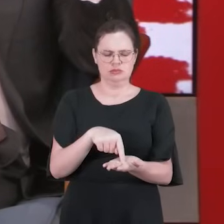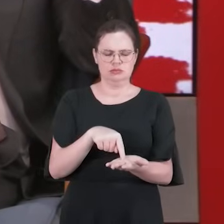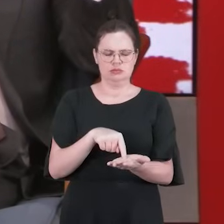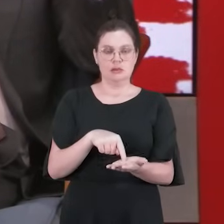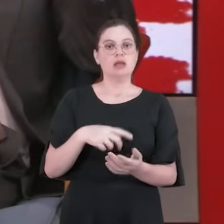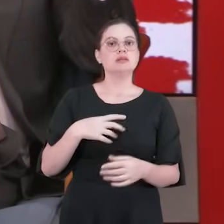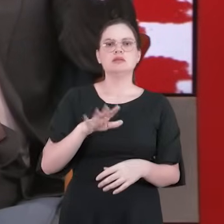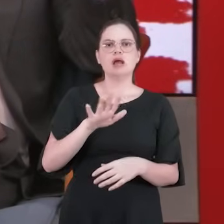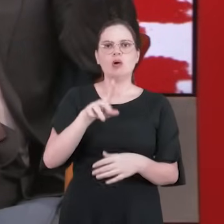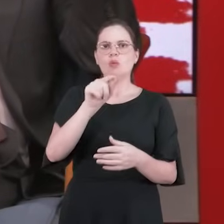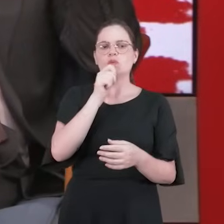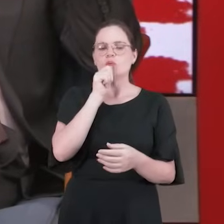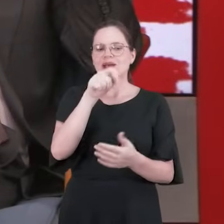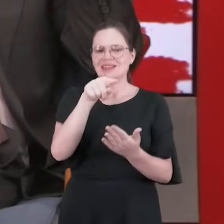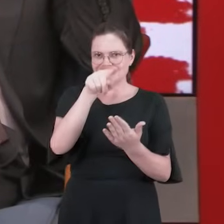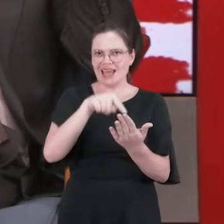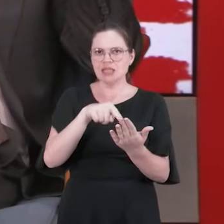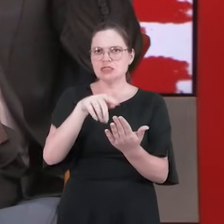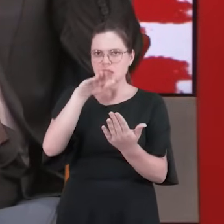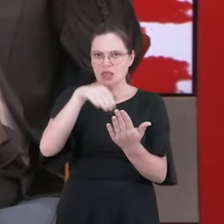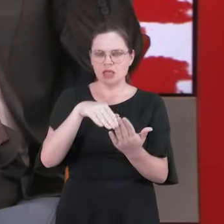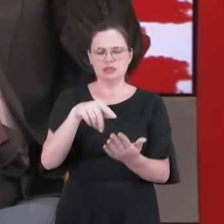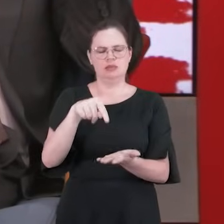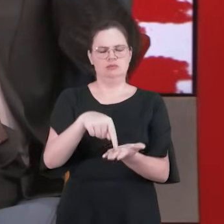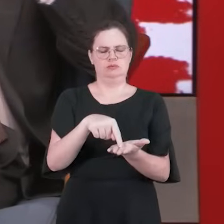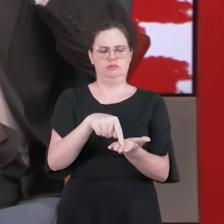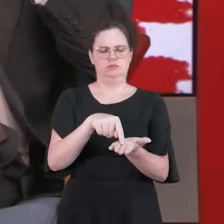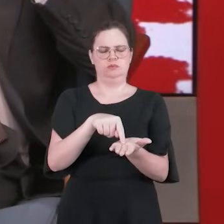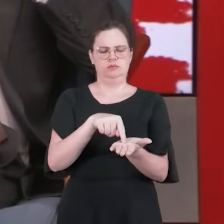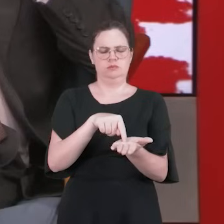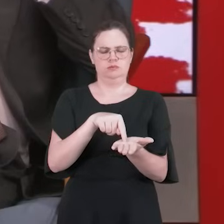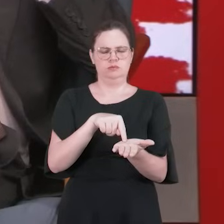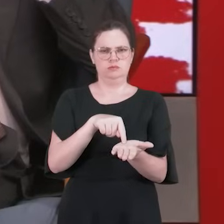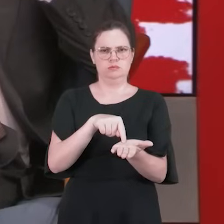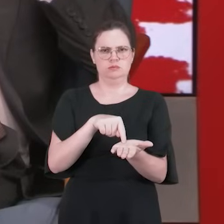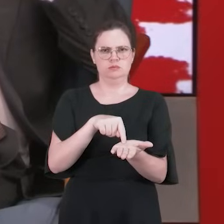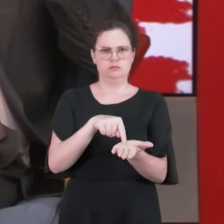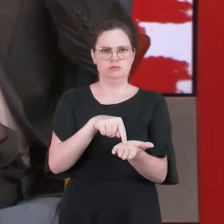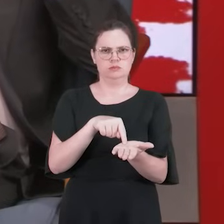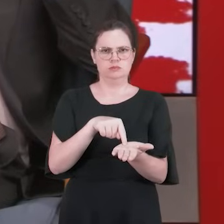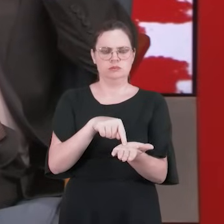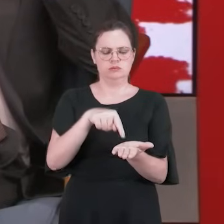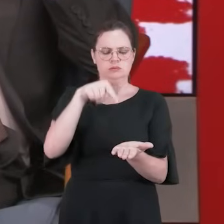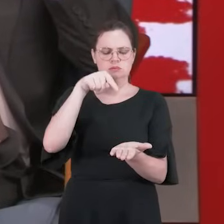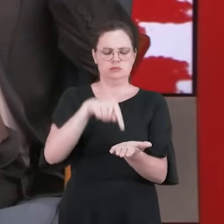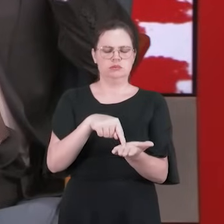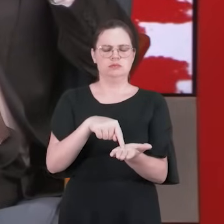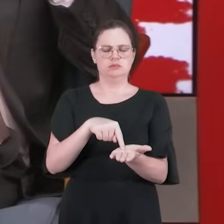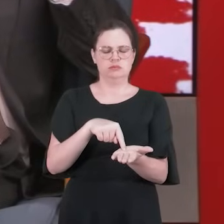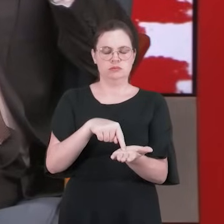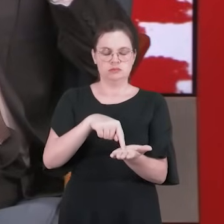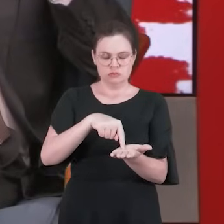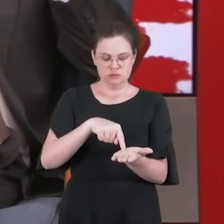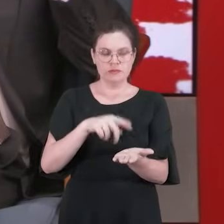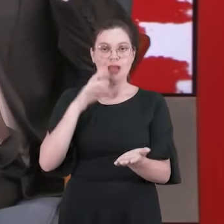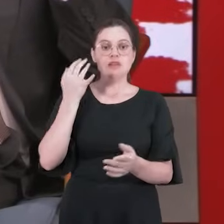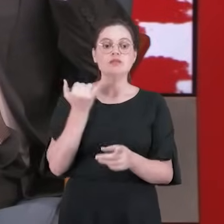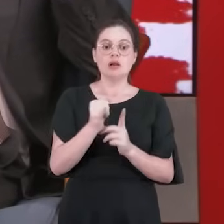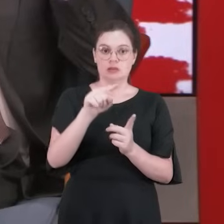assim: ainda não, desce um pouquinho mais. Ele desceu. E o servo lá no meio da igreja disse: a partir